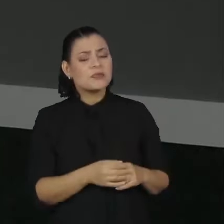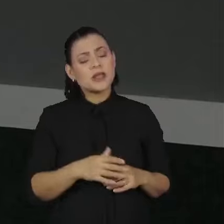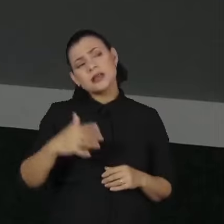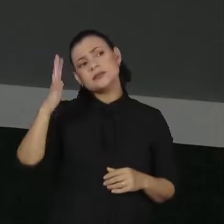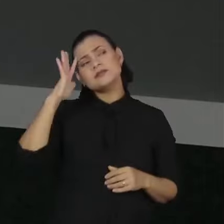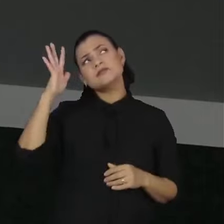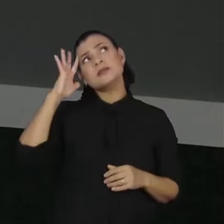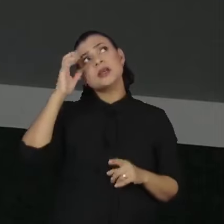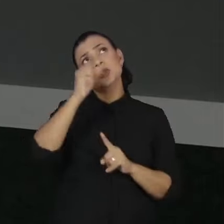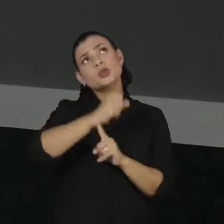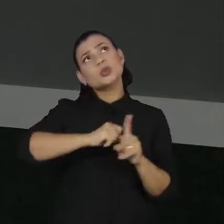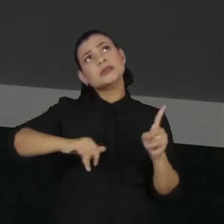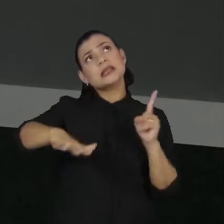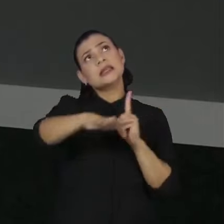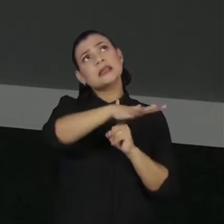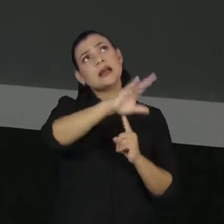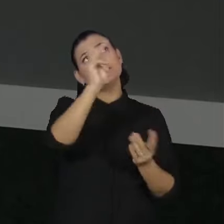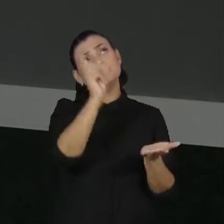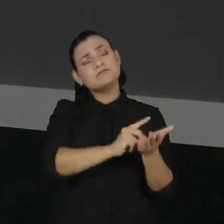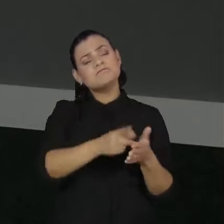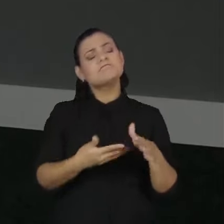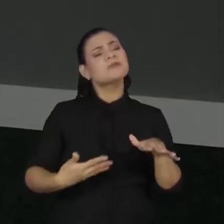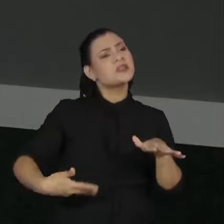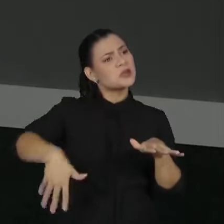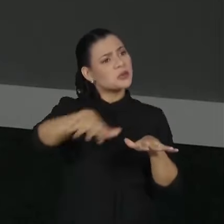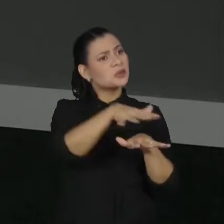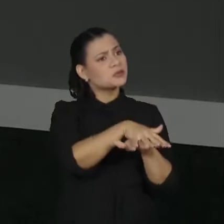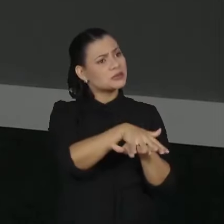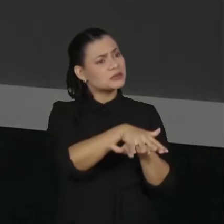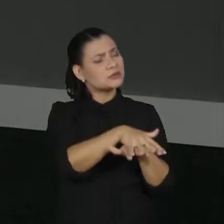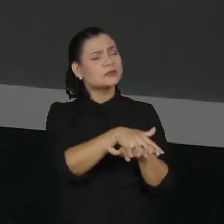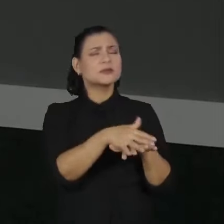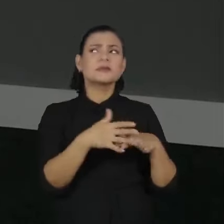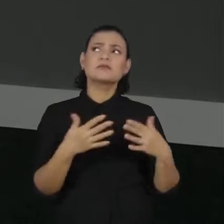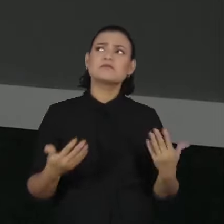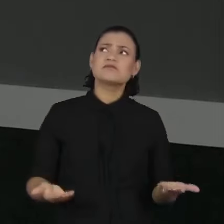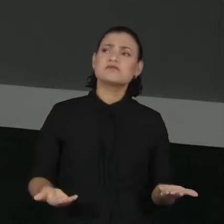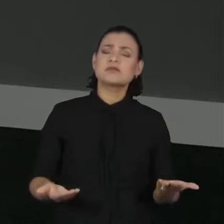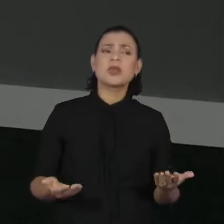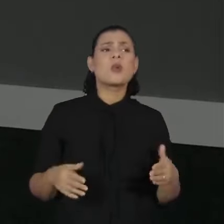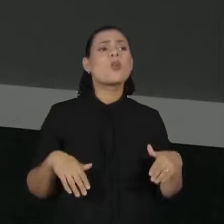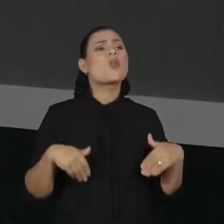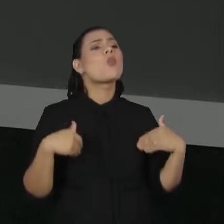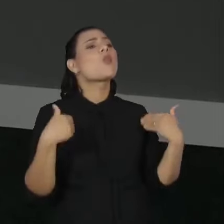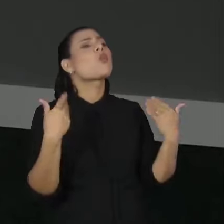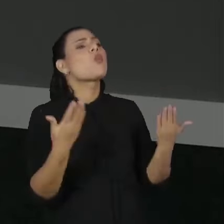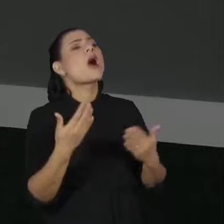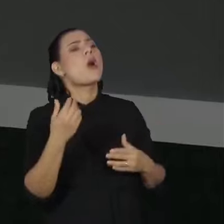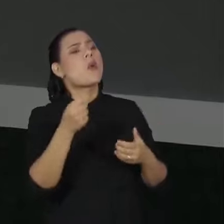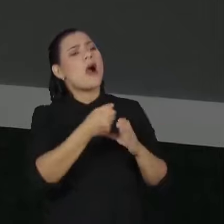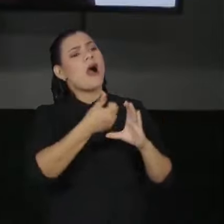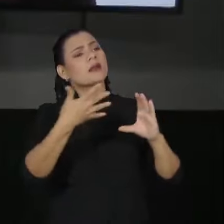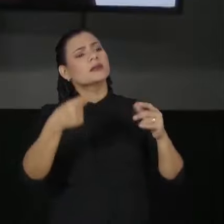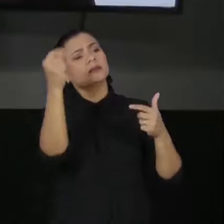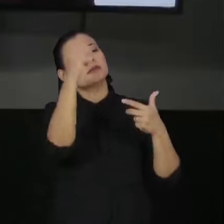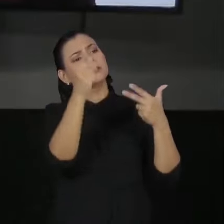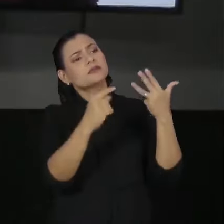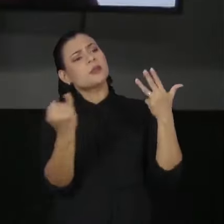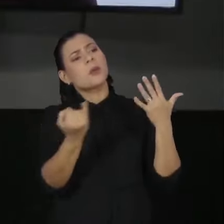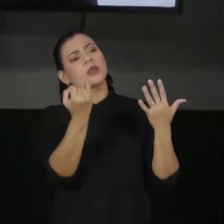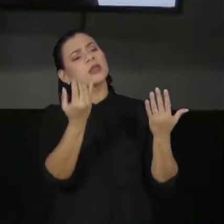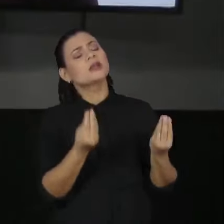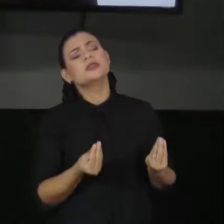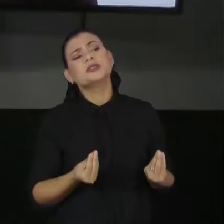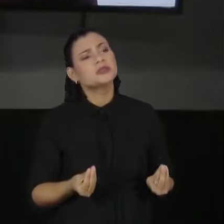numa sociedade verdadeiramente inclusiva, nós estamos pensando em quais aspectos fundamentais? A